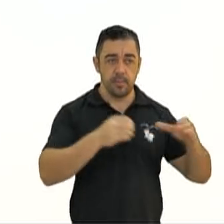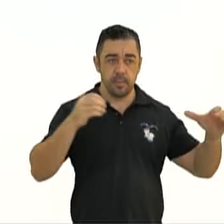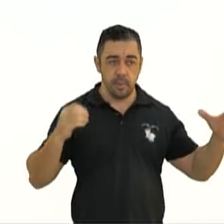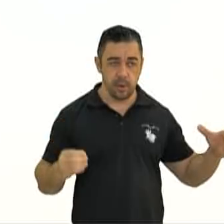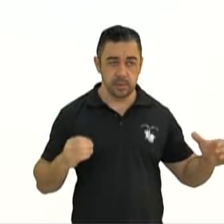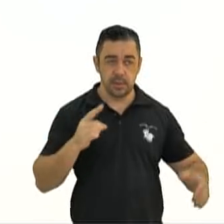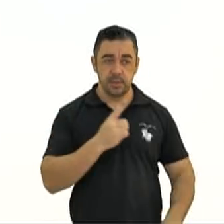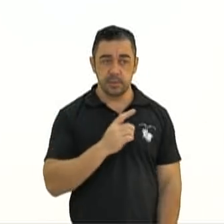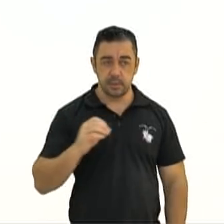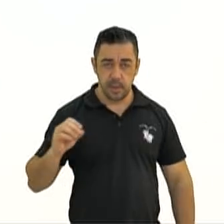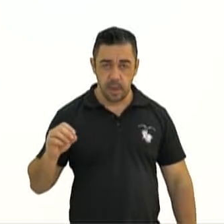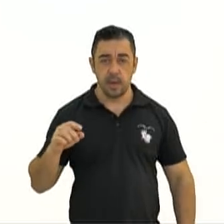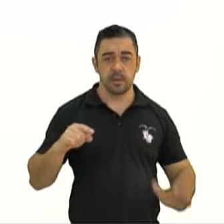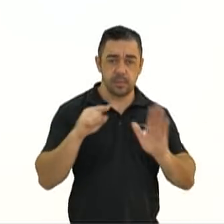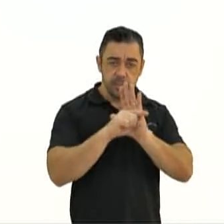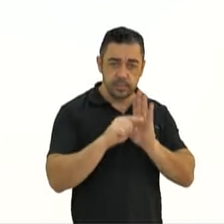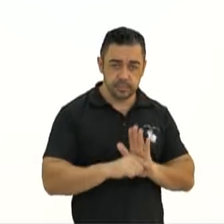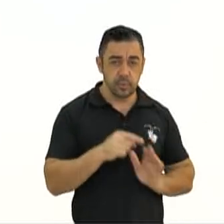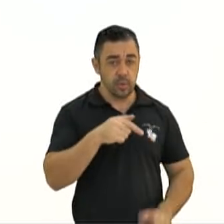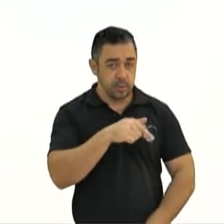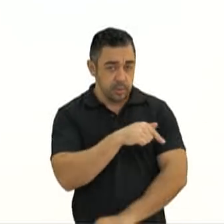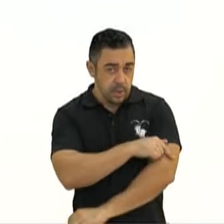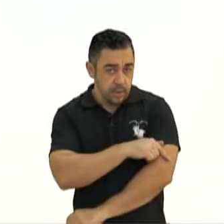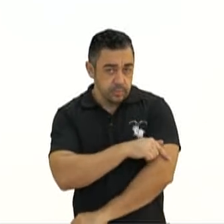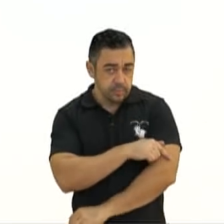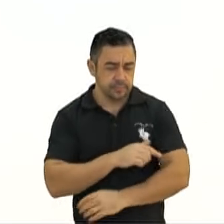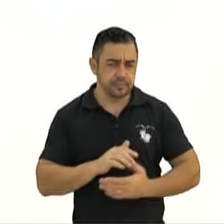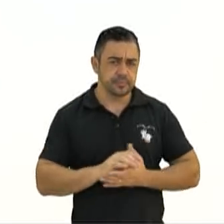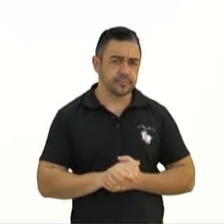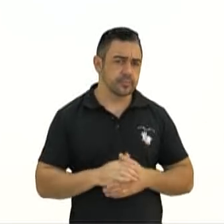são 100 alunos entrevistados do 7º ano.